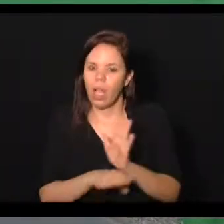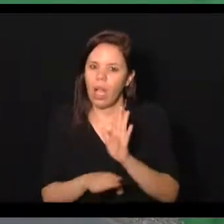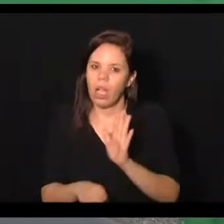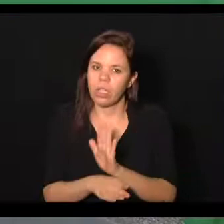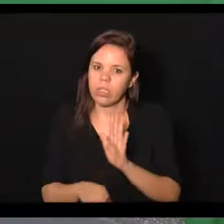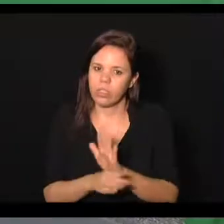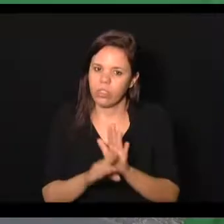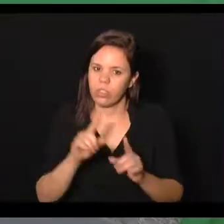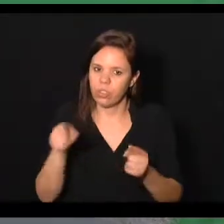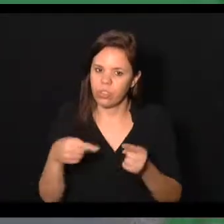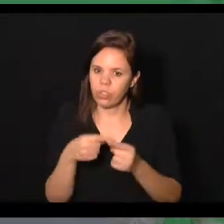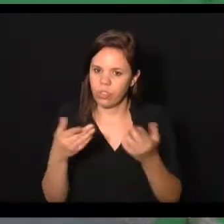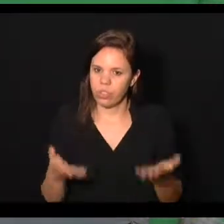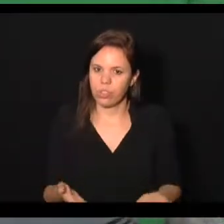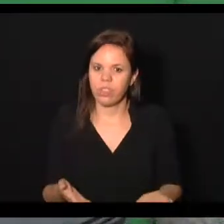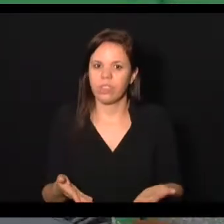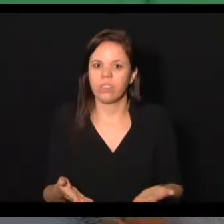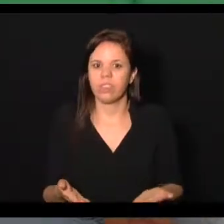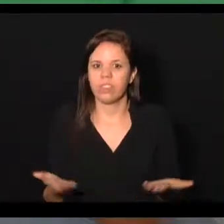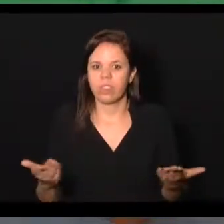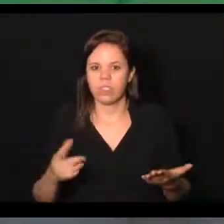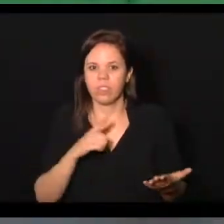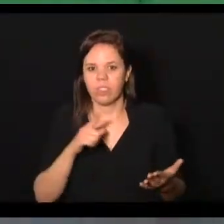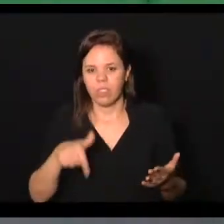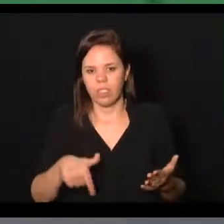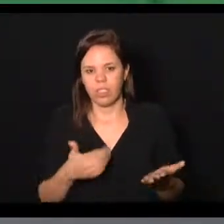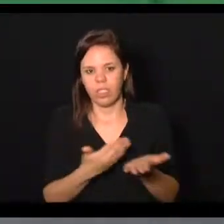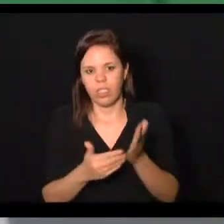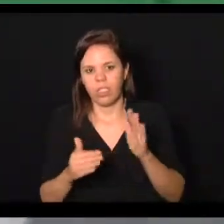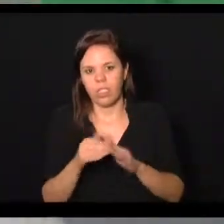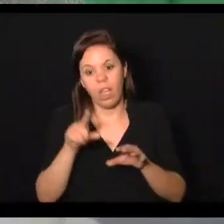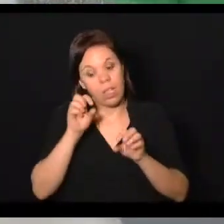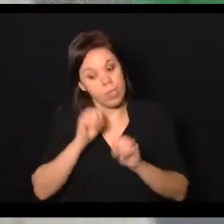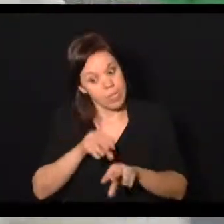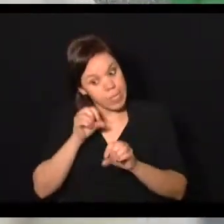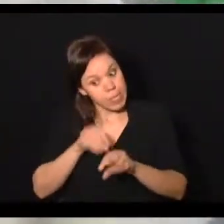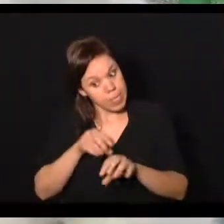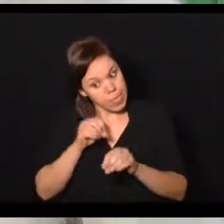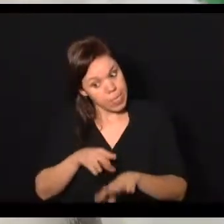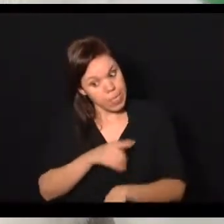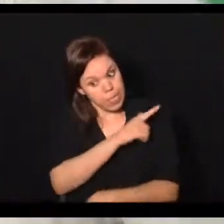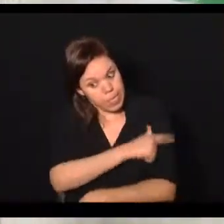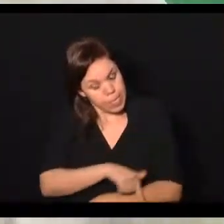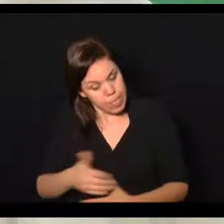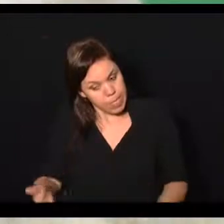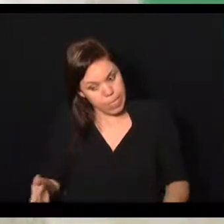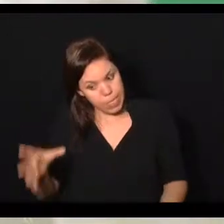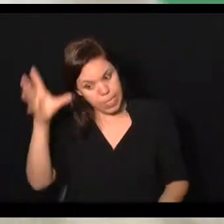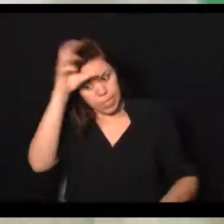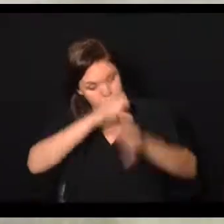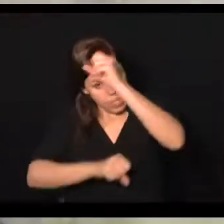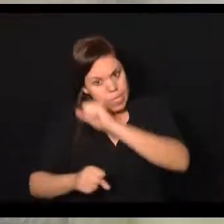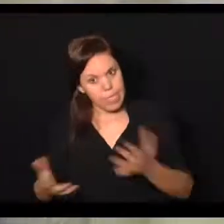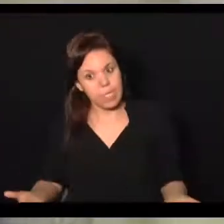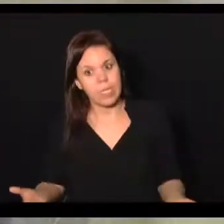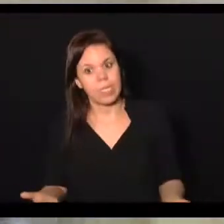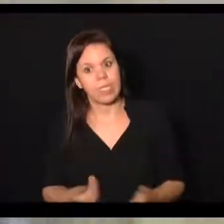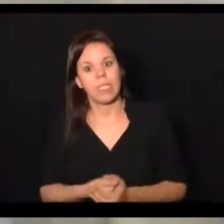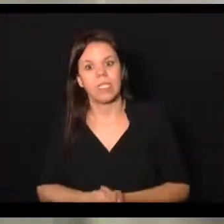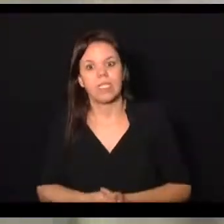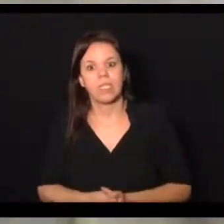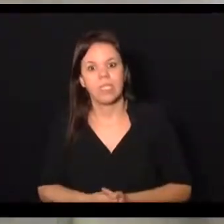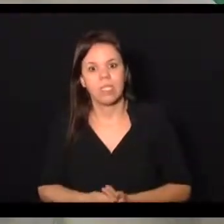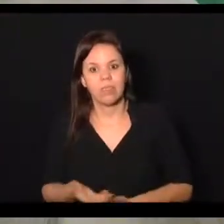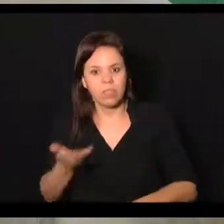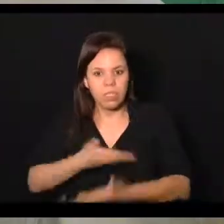nessa missão, existe hoje, olha só, a creche educativa. Aqui os animais aprendem a conviver em